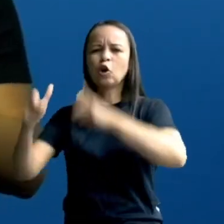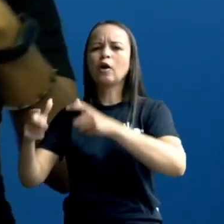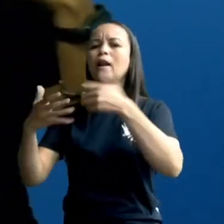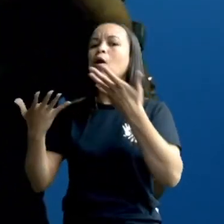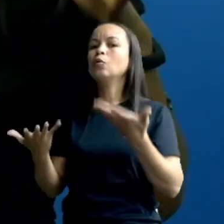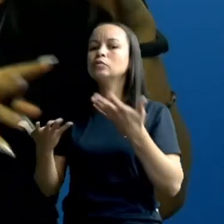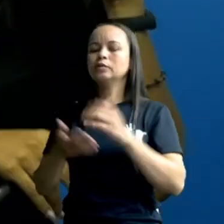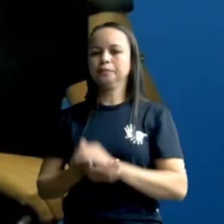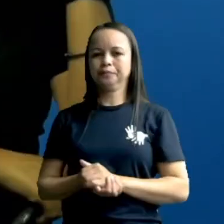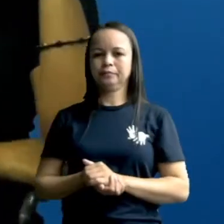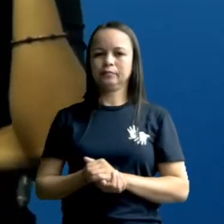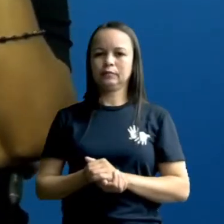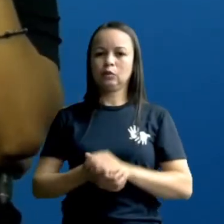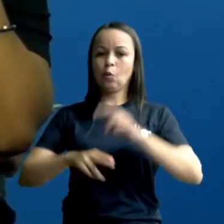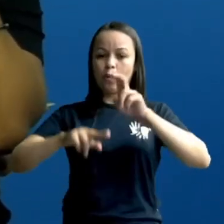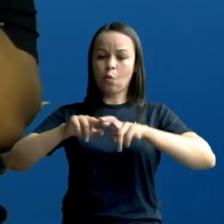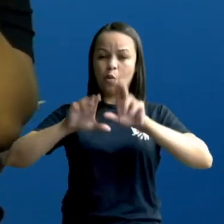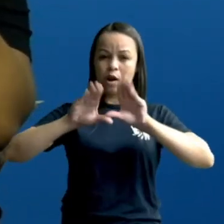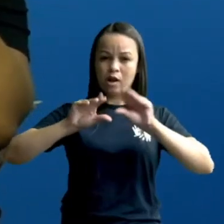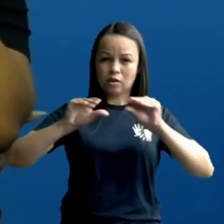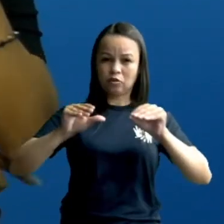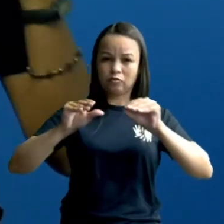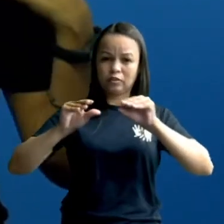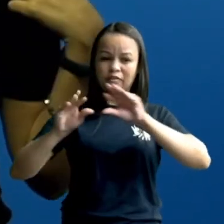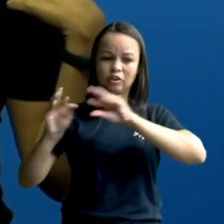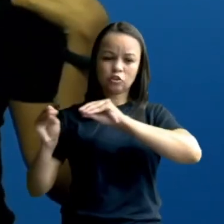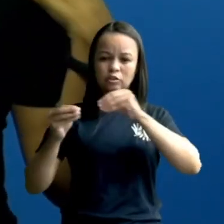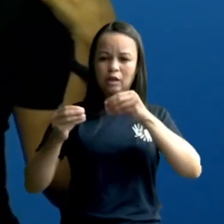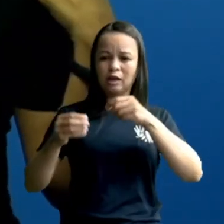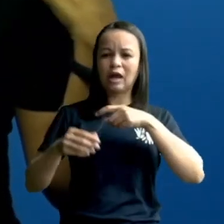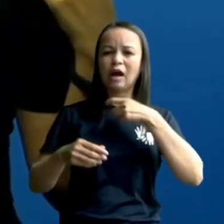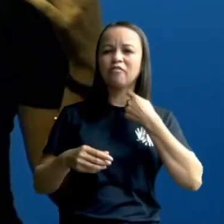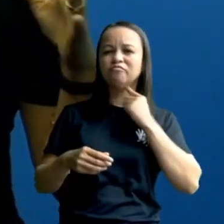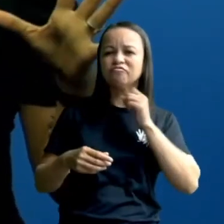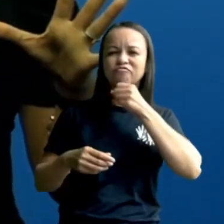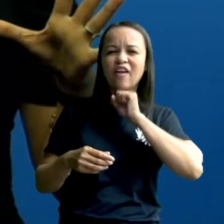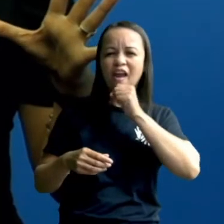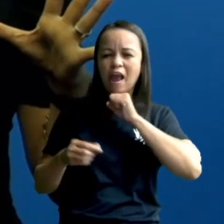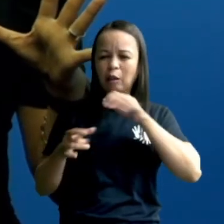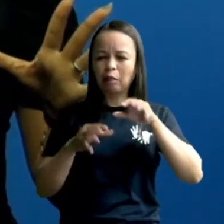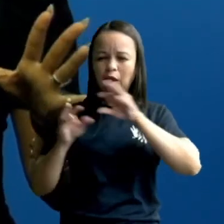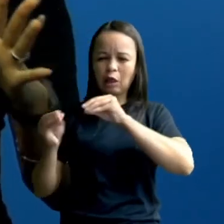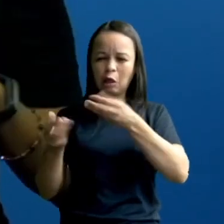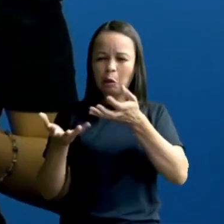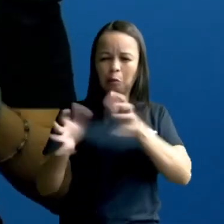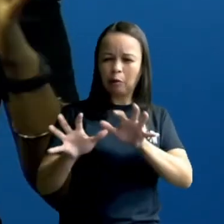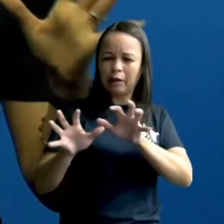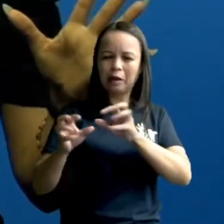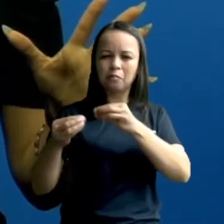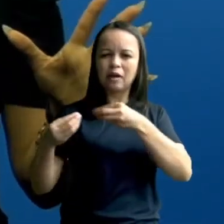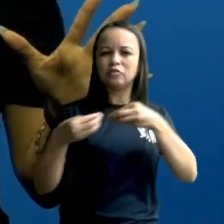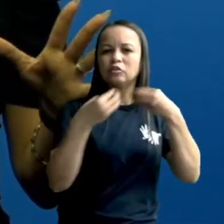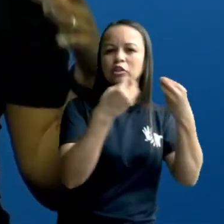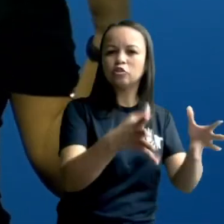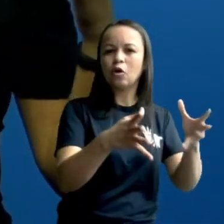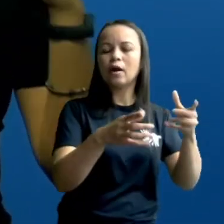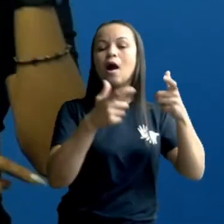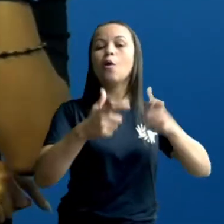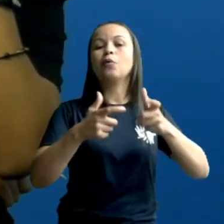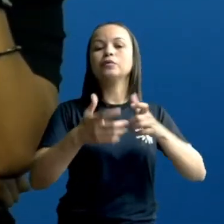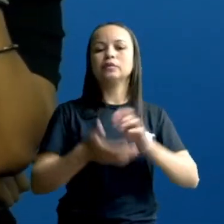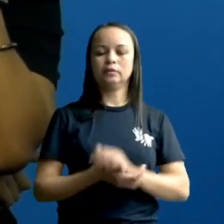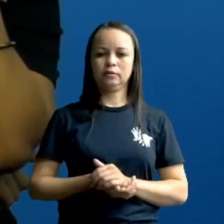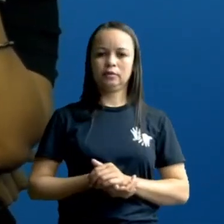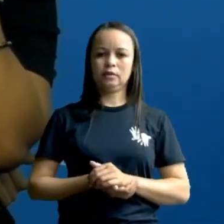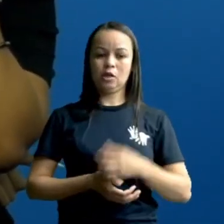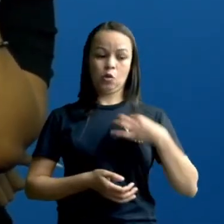presta mais, você vai jogar ele aonde? Quando aquela roupa não dá mais em você, nem para outra pessoa, você